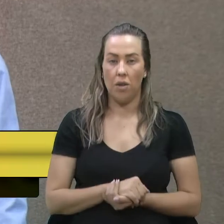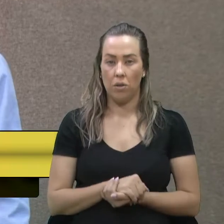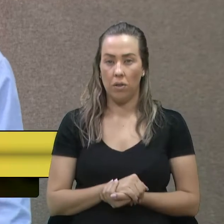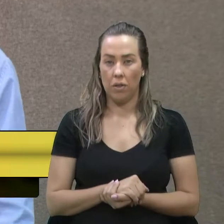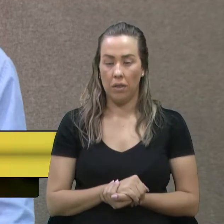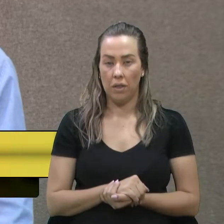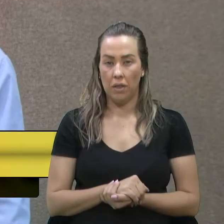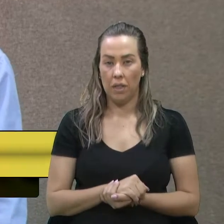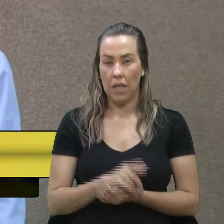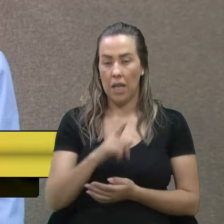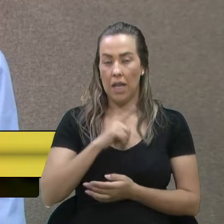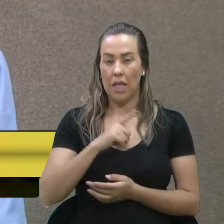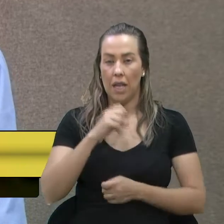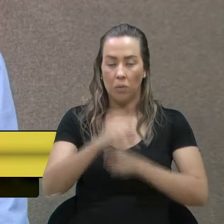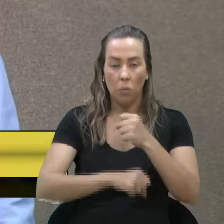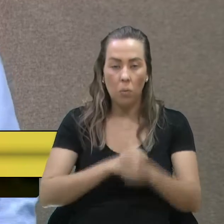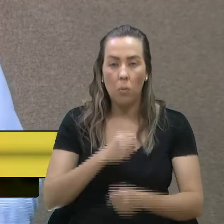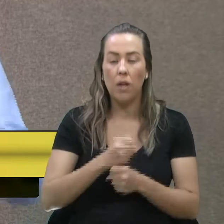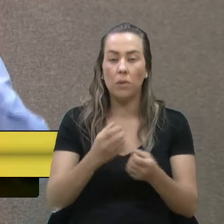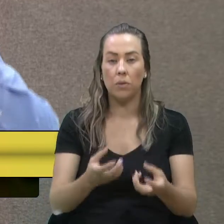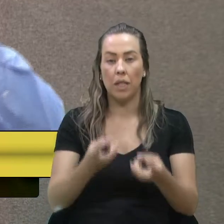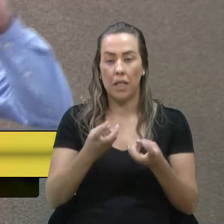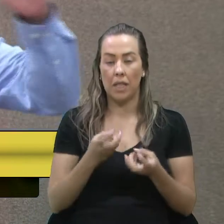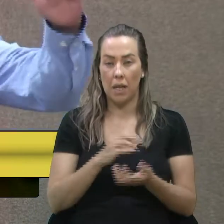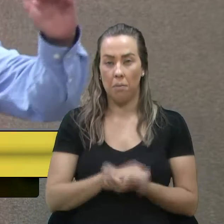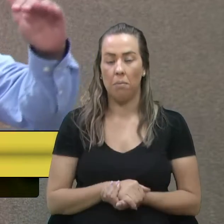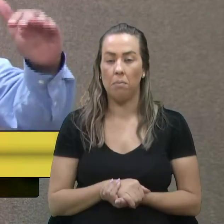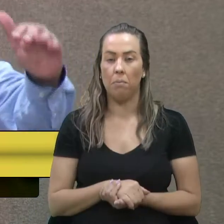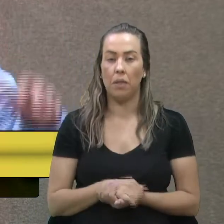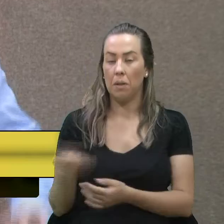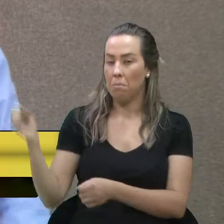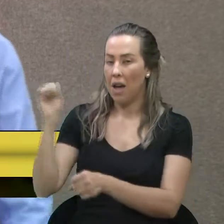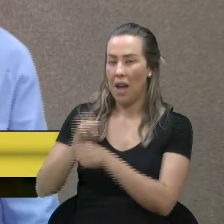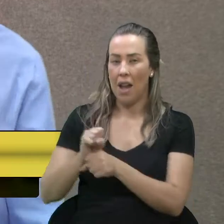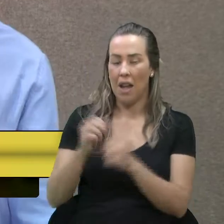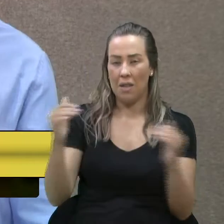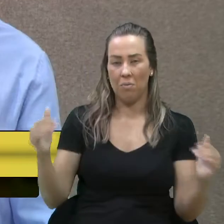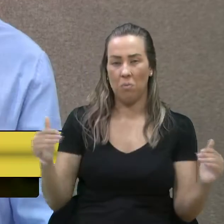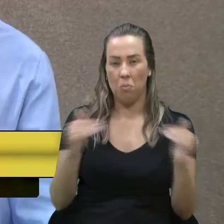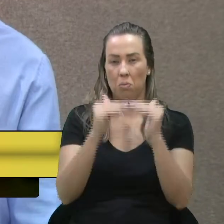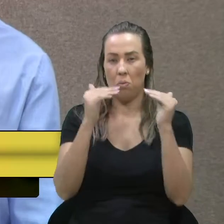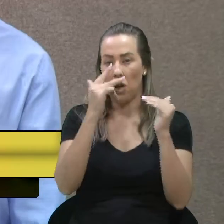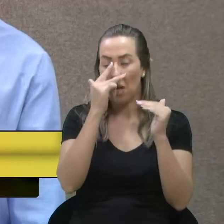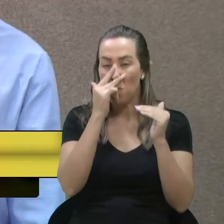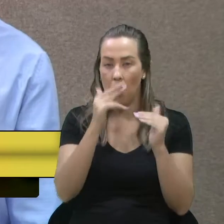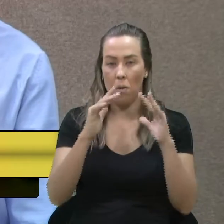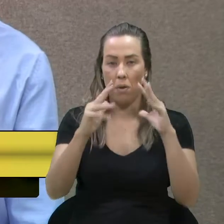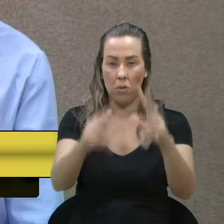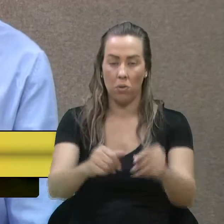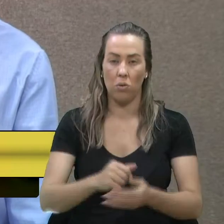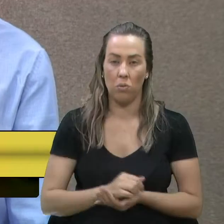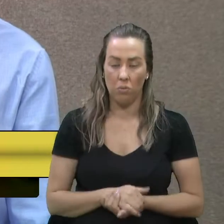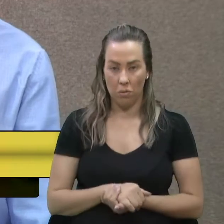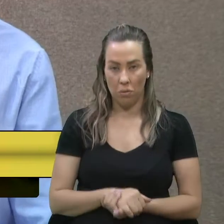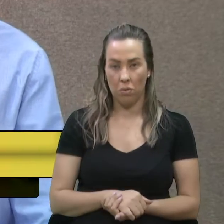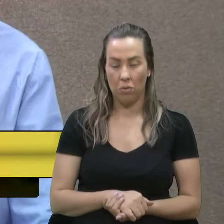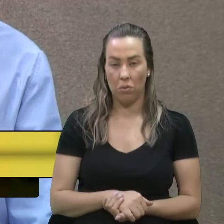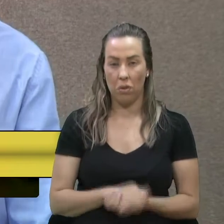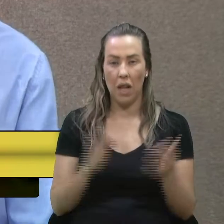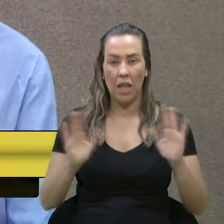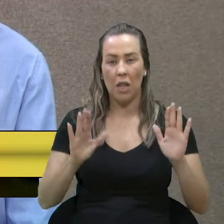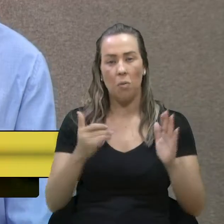eles recebem anualmente. Vamos botar equiparar isso aí e tornar igual para todos. Não